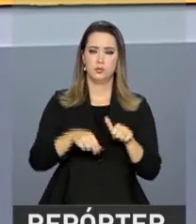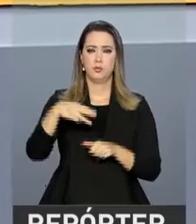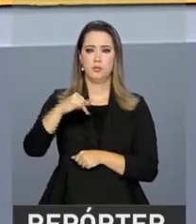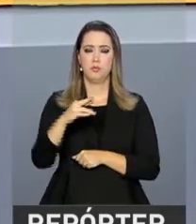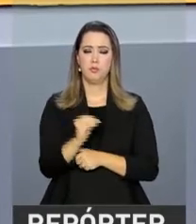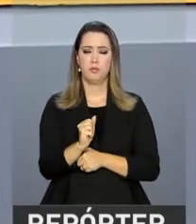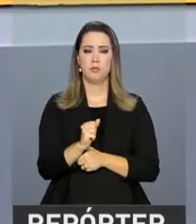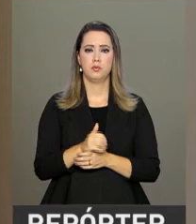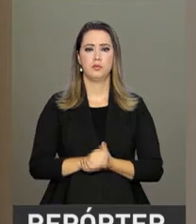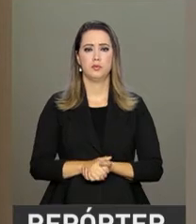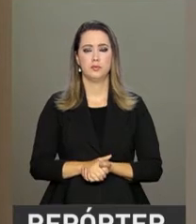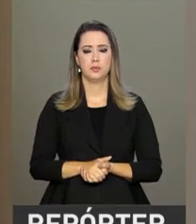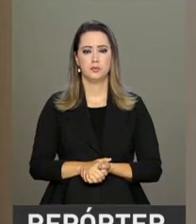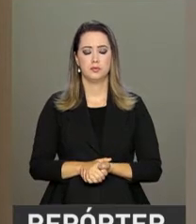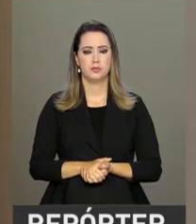fernandes